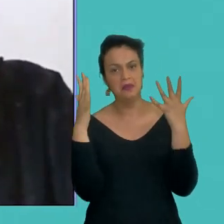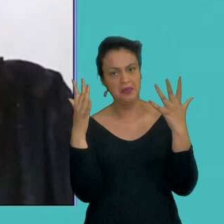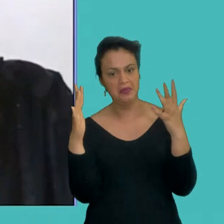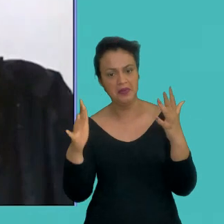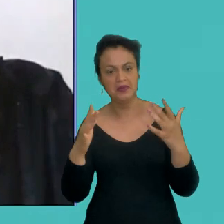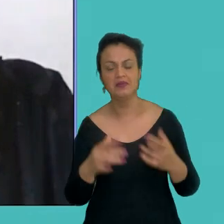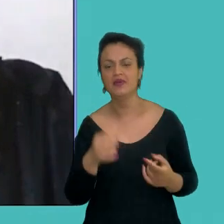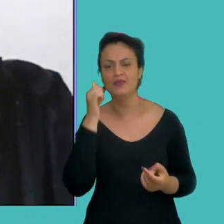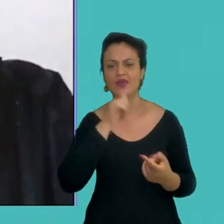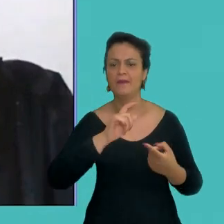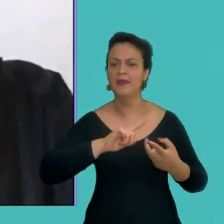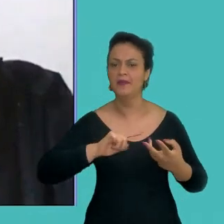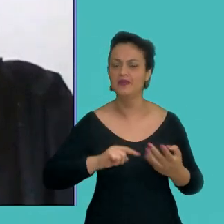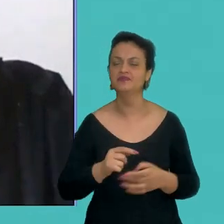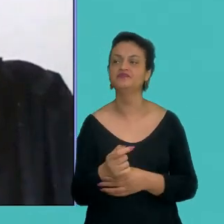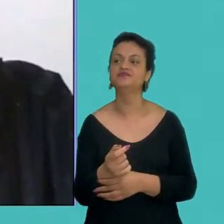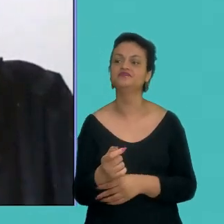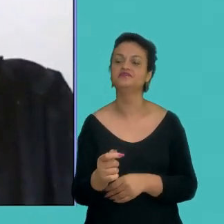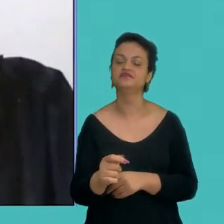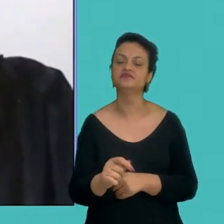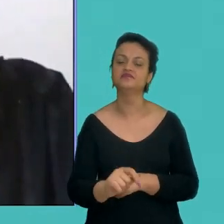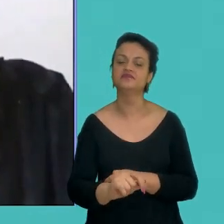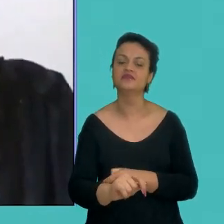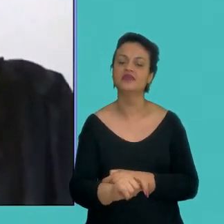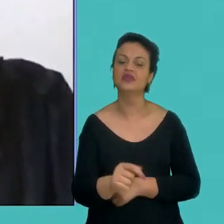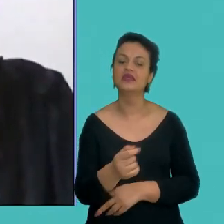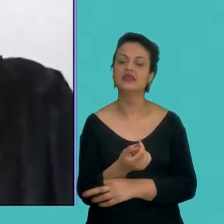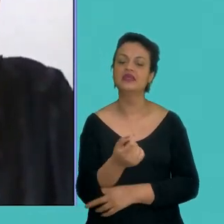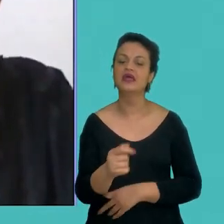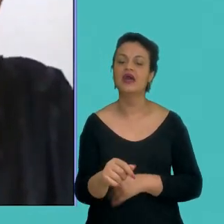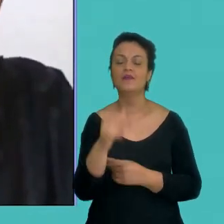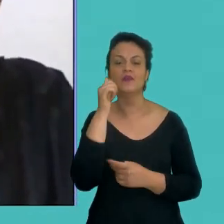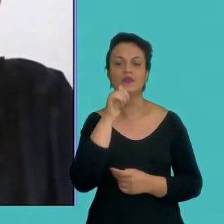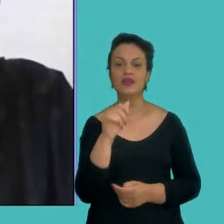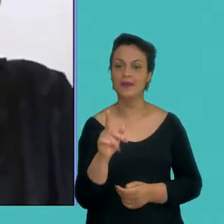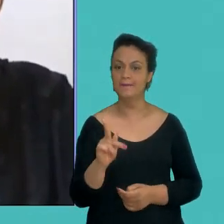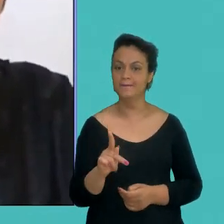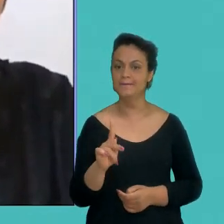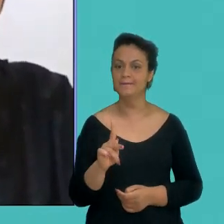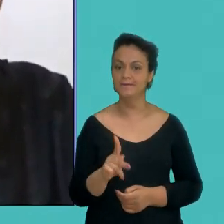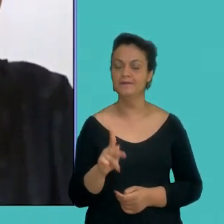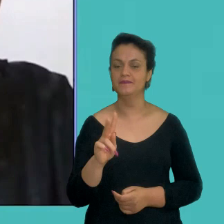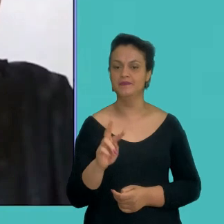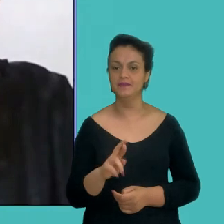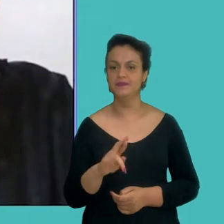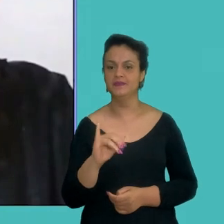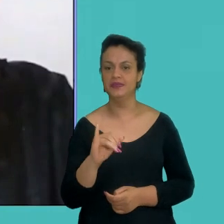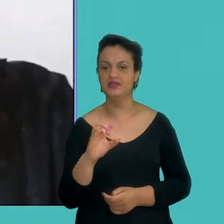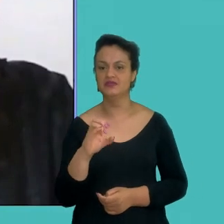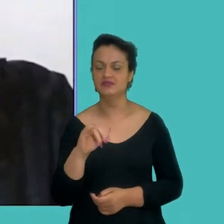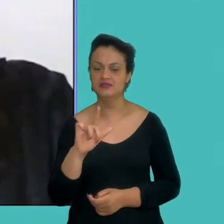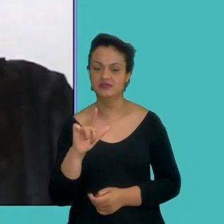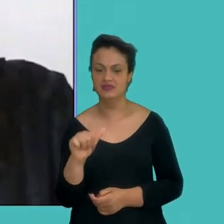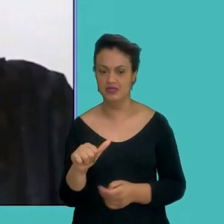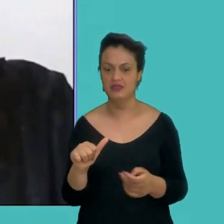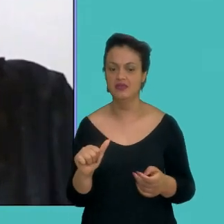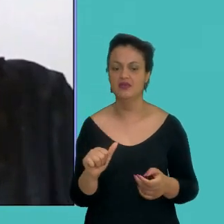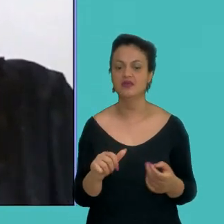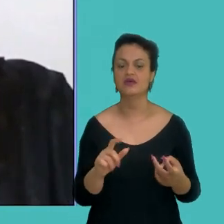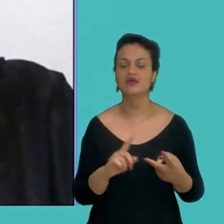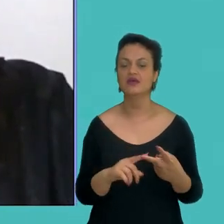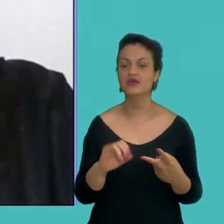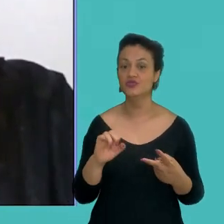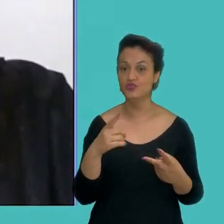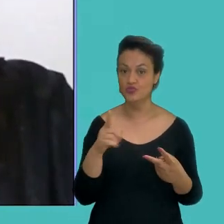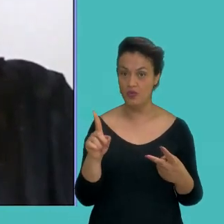Amaral de Mello, da Patrícia Turri. Eu vou combinar aqui perguntas da Priscila e da Priscila